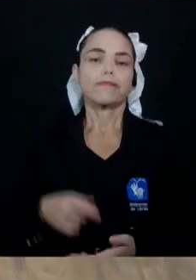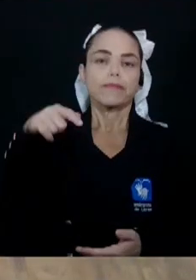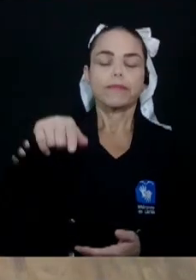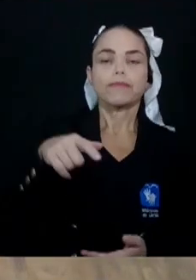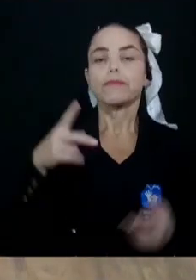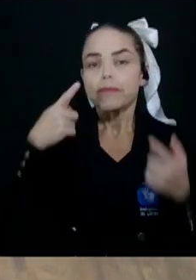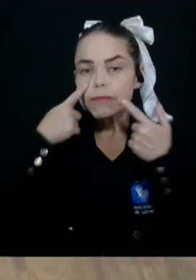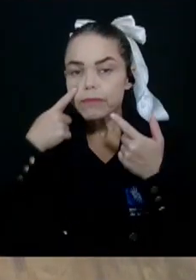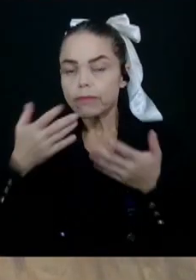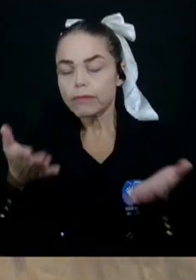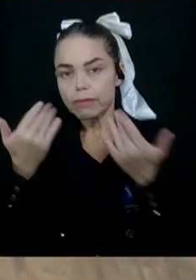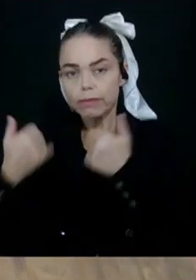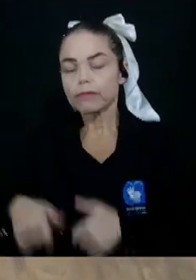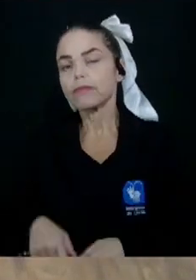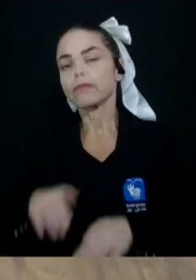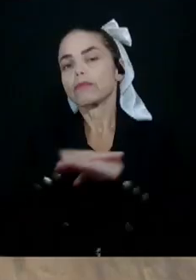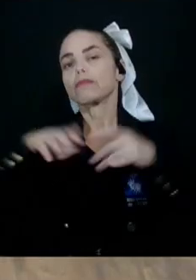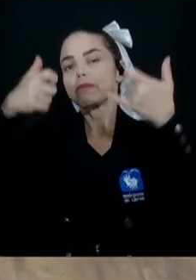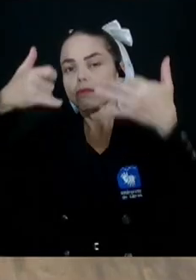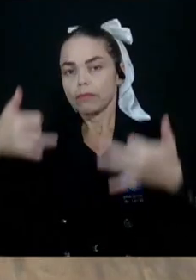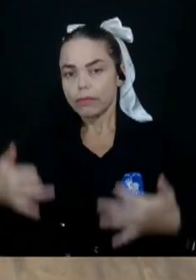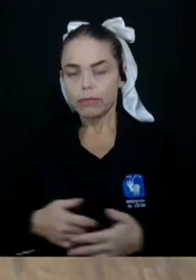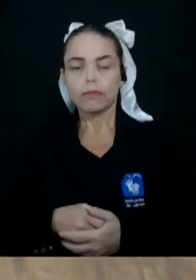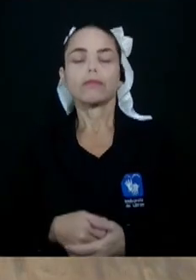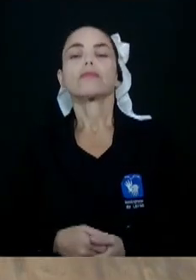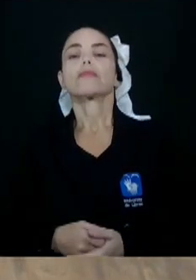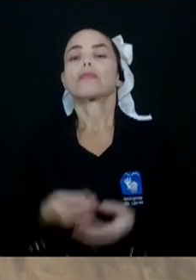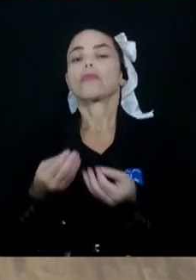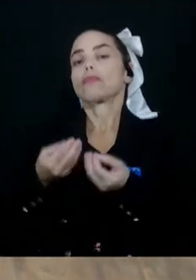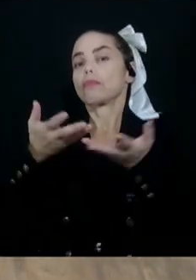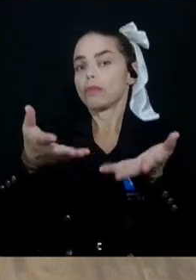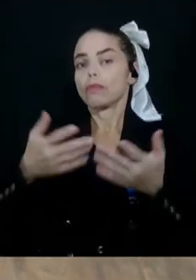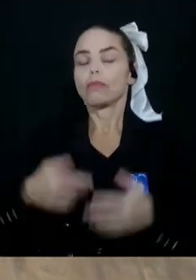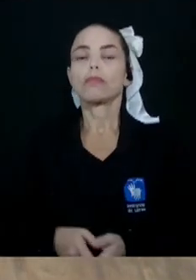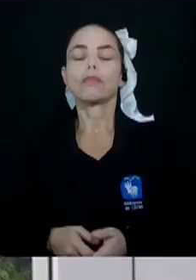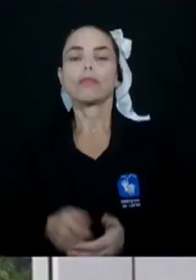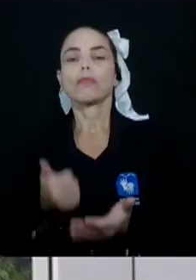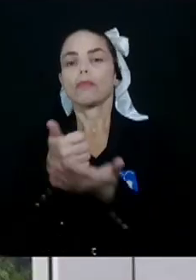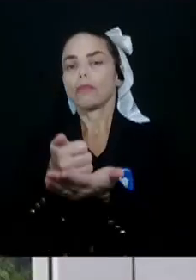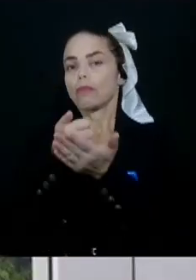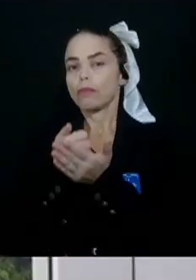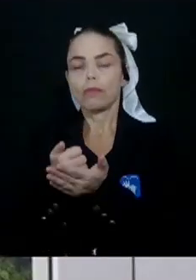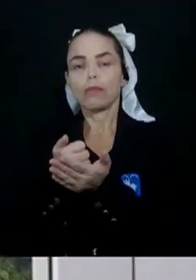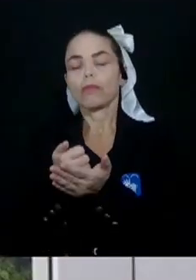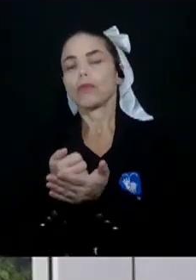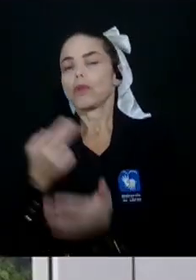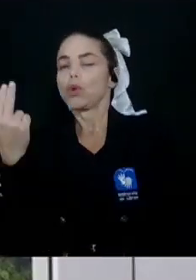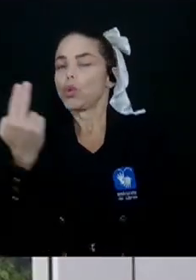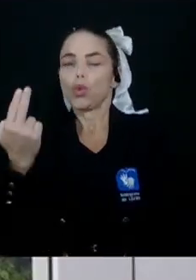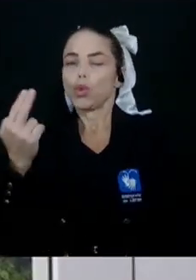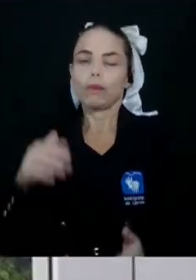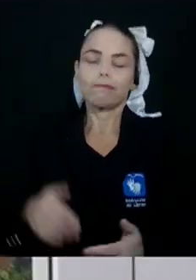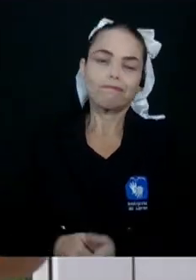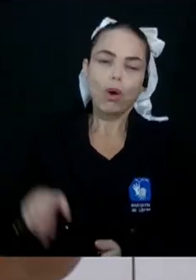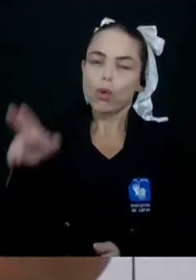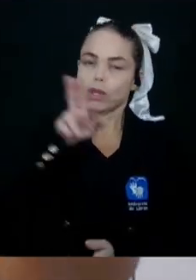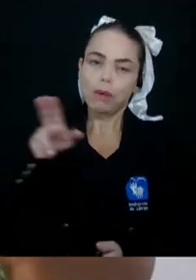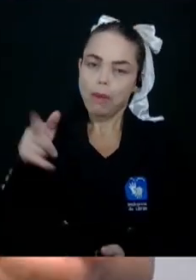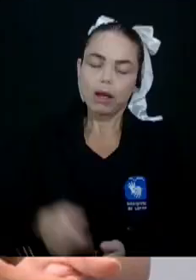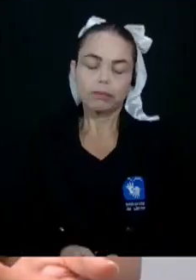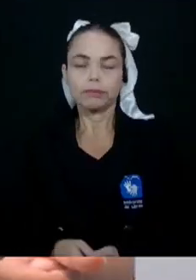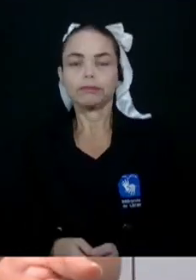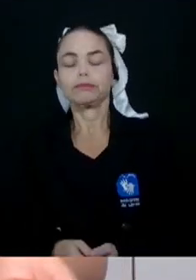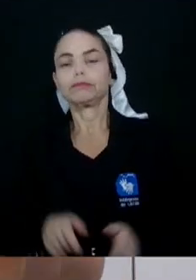começa falando sobre a doação de bens inservíveis, porque na última semana a Câmara realizou mais